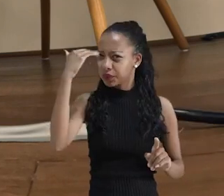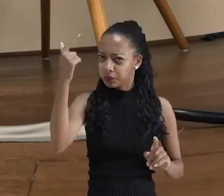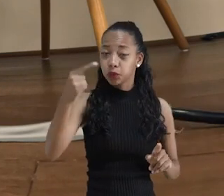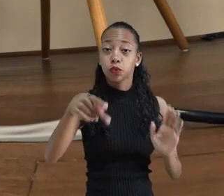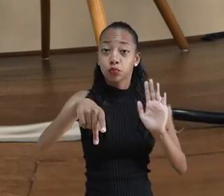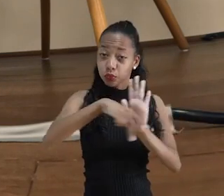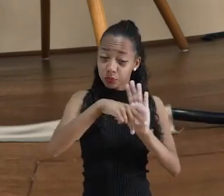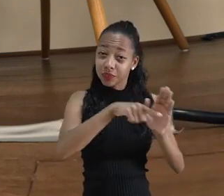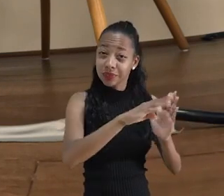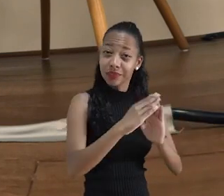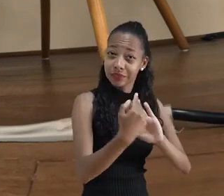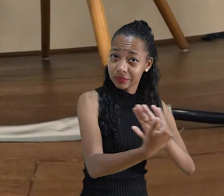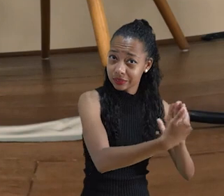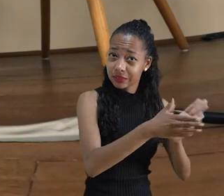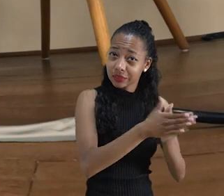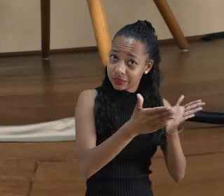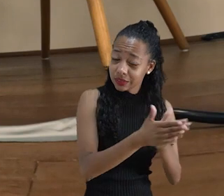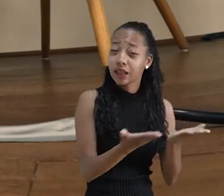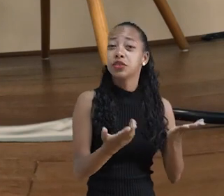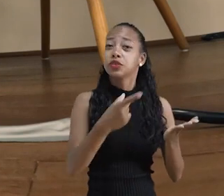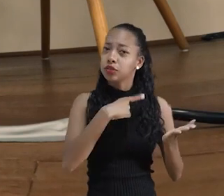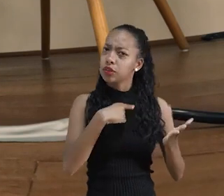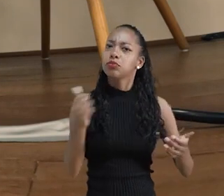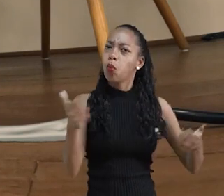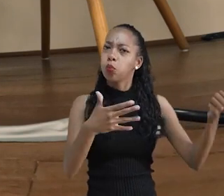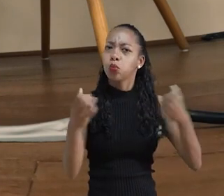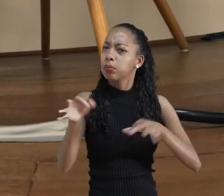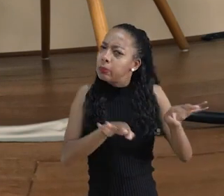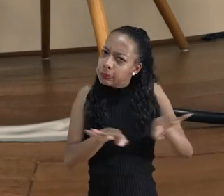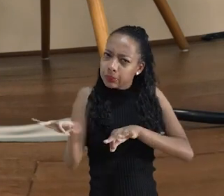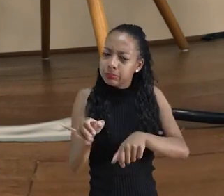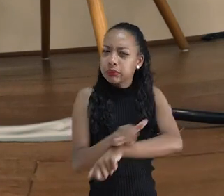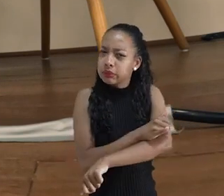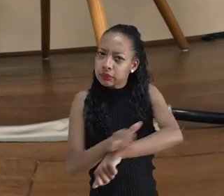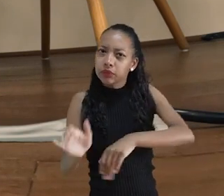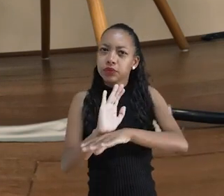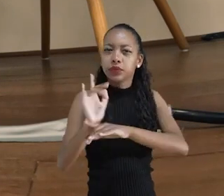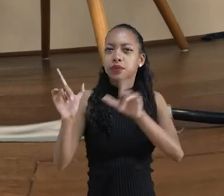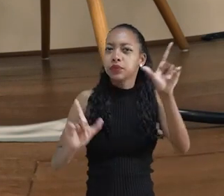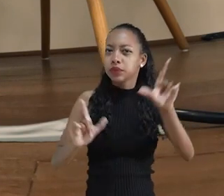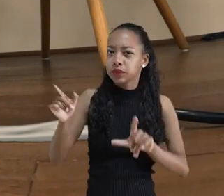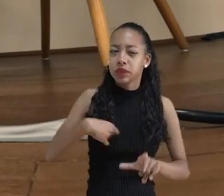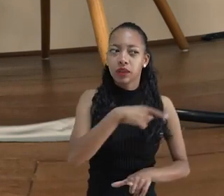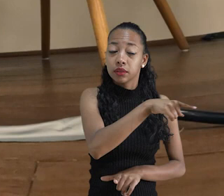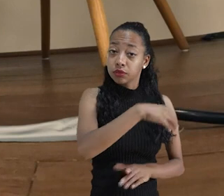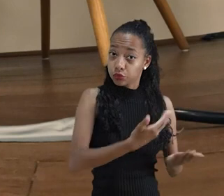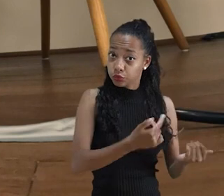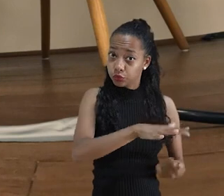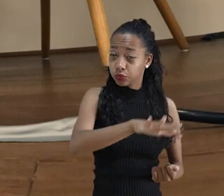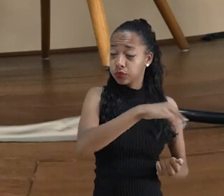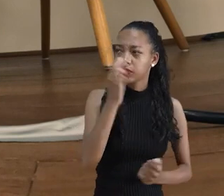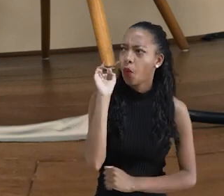pessoas periféricas que estão produzindo cinema e audis nas periferias que foram a referência foram referência para que